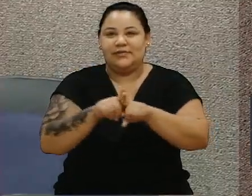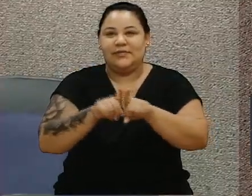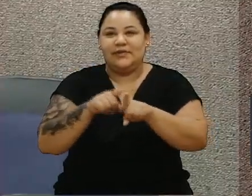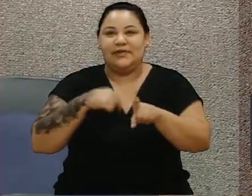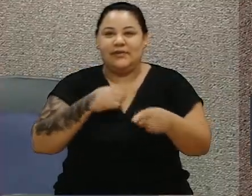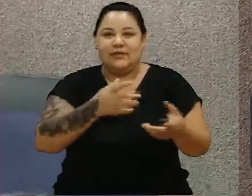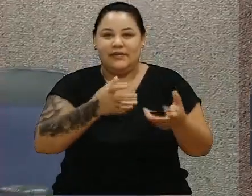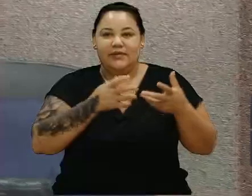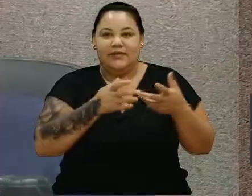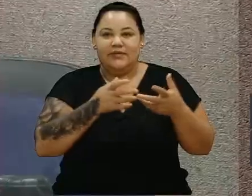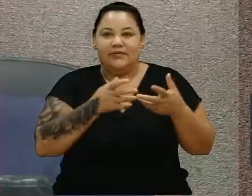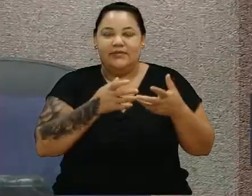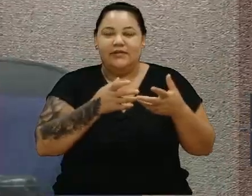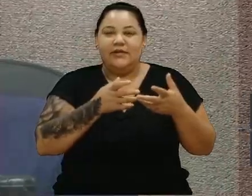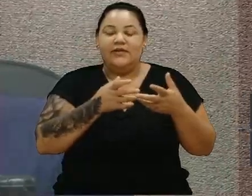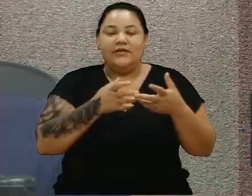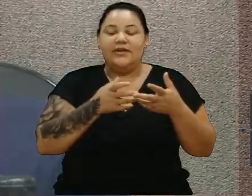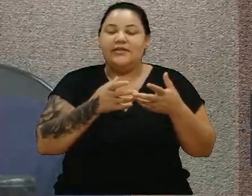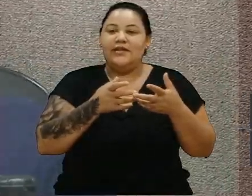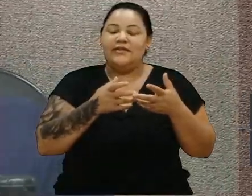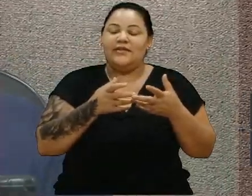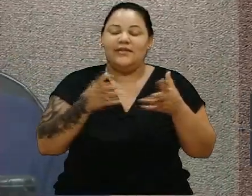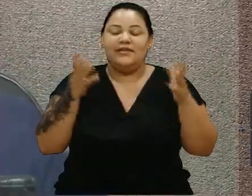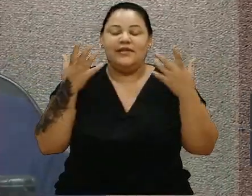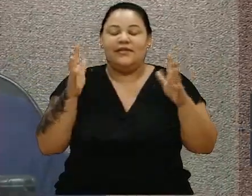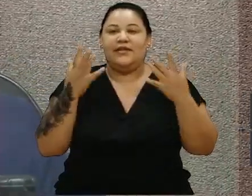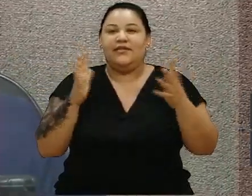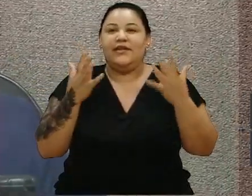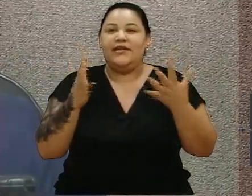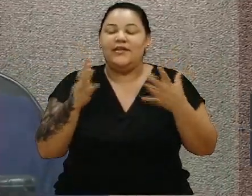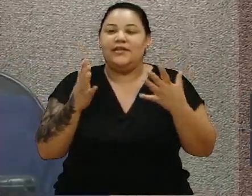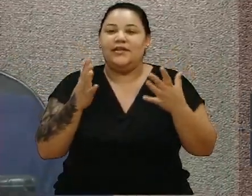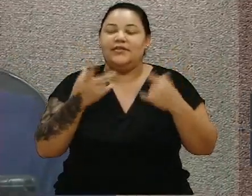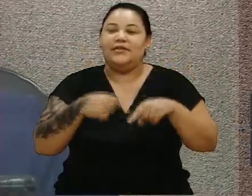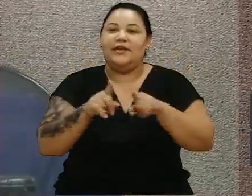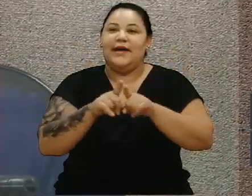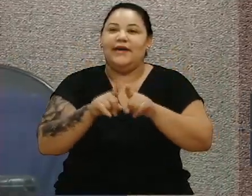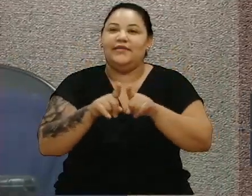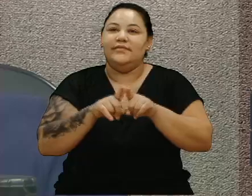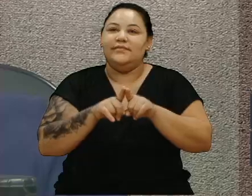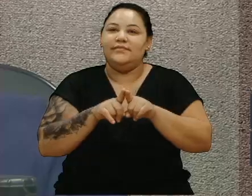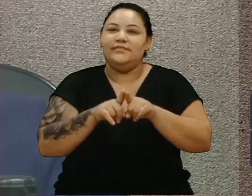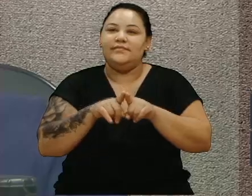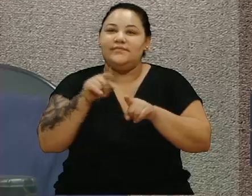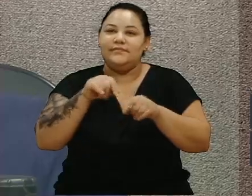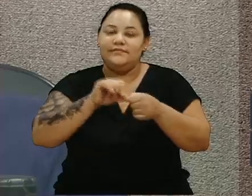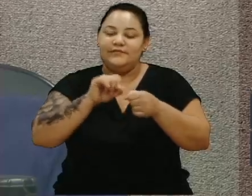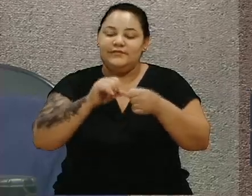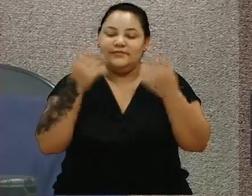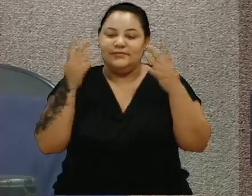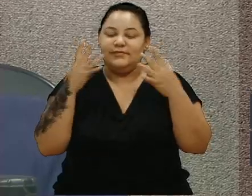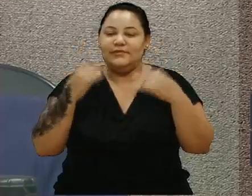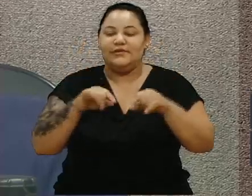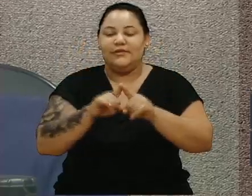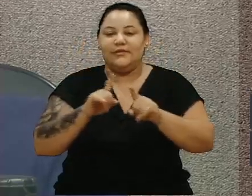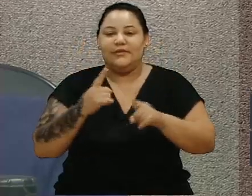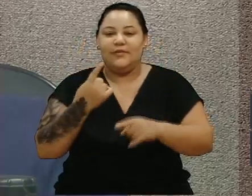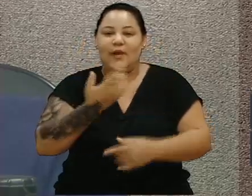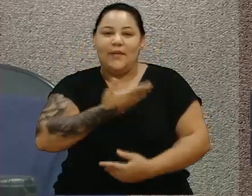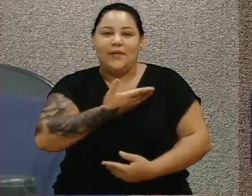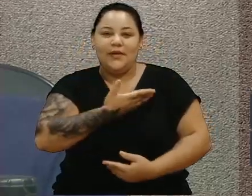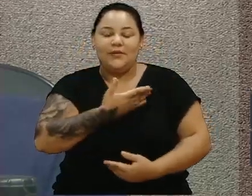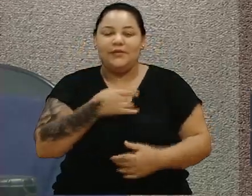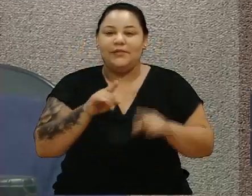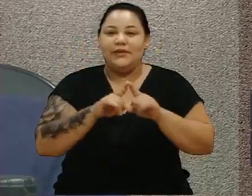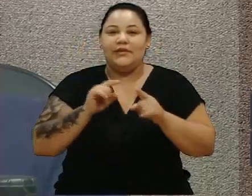todos sempre por tanta história, por toda a trajetória. Mas eu venho para fazer um voto de congratulações a um grande amigo, e eu